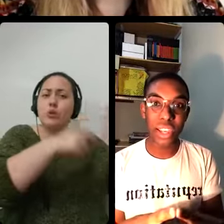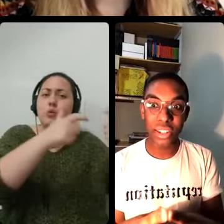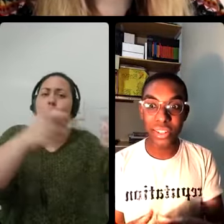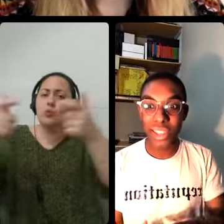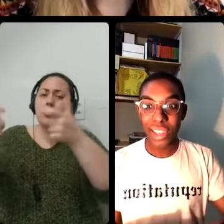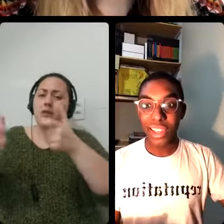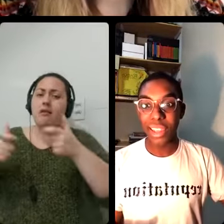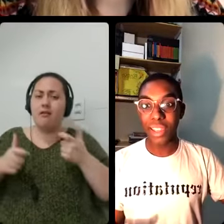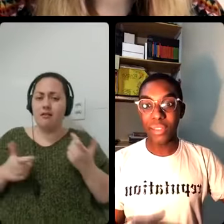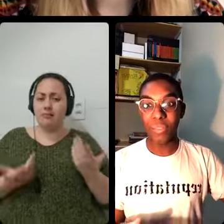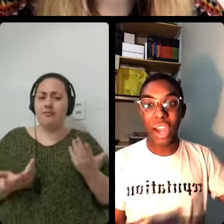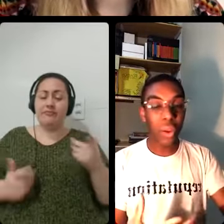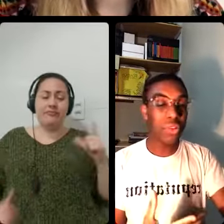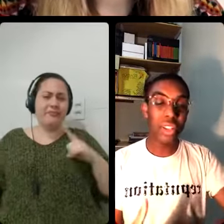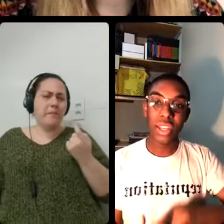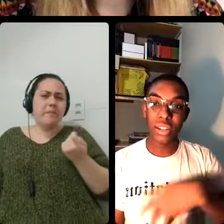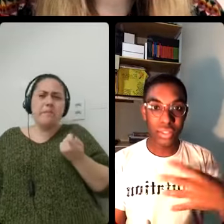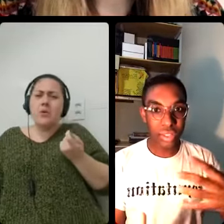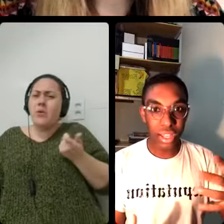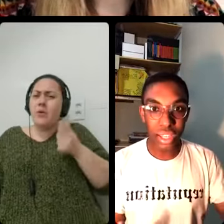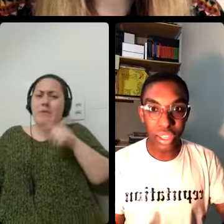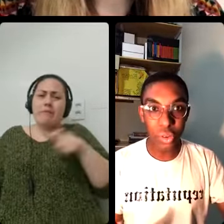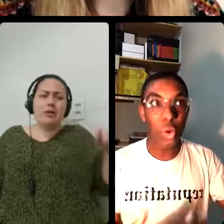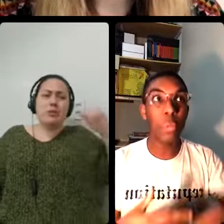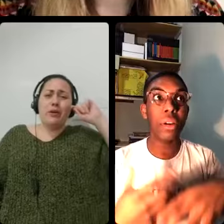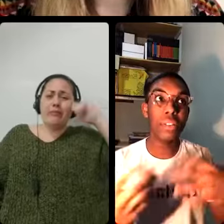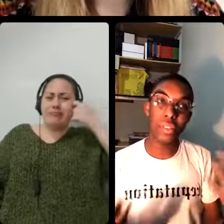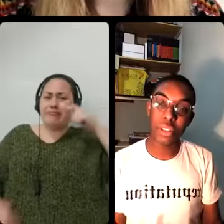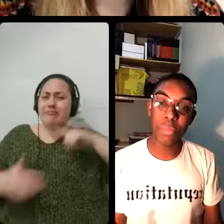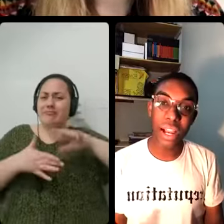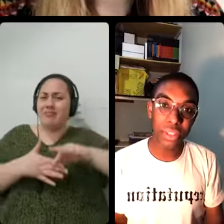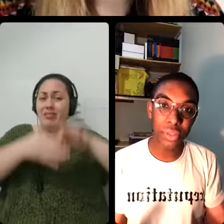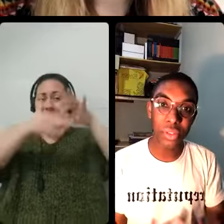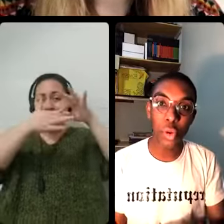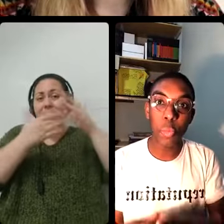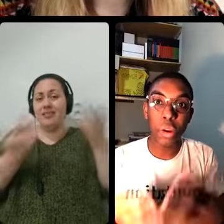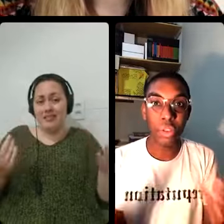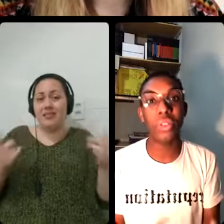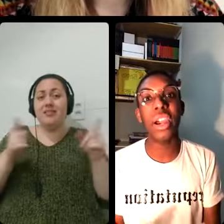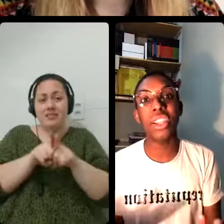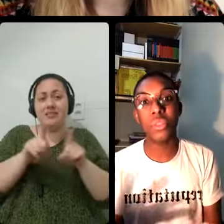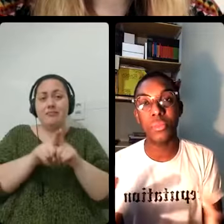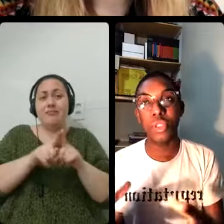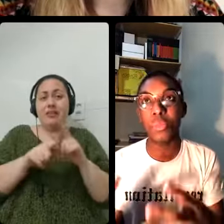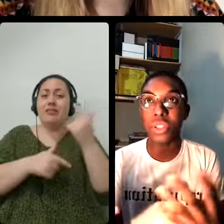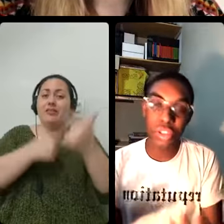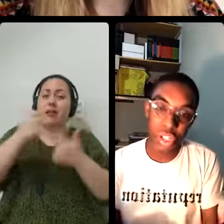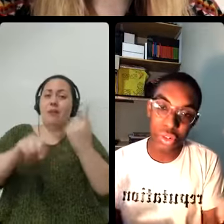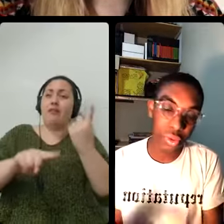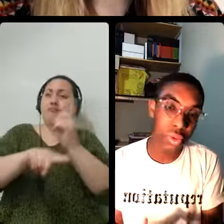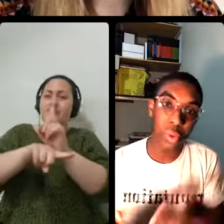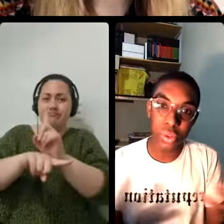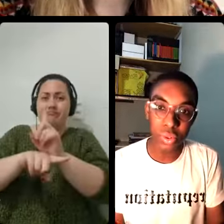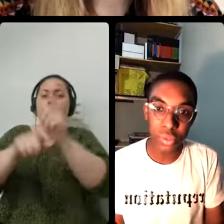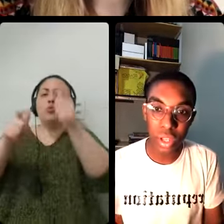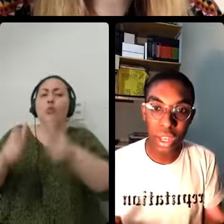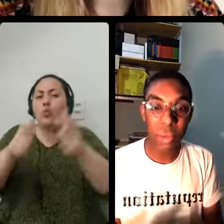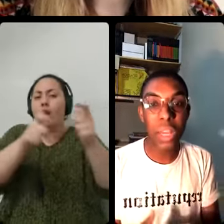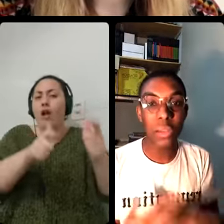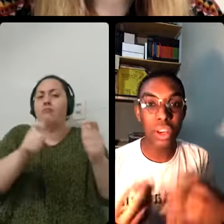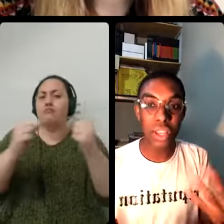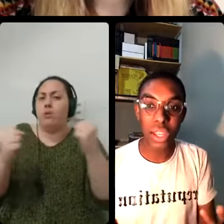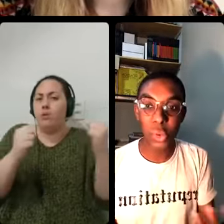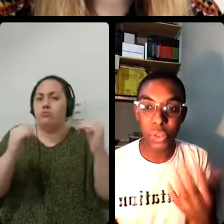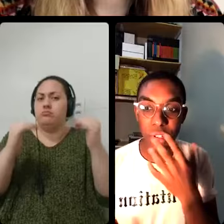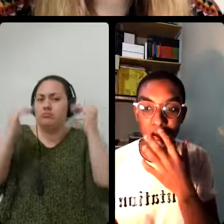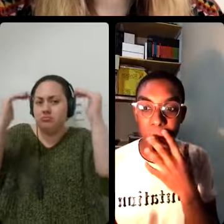pessoas negras em cargos de liderança e ocupando esses espaços e ocupando locais de prestígio nos cursos,